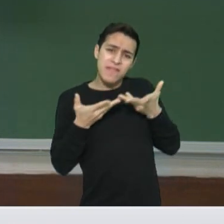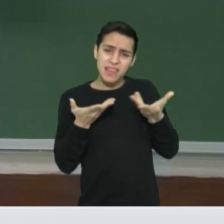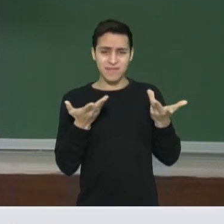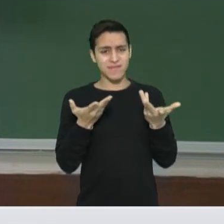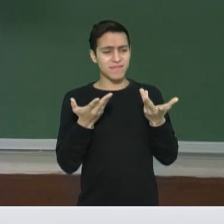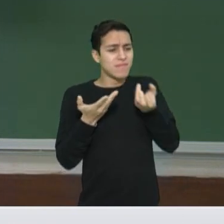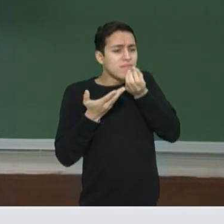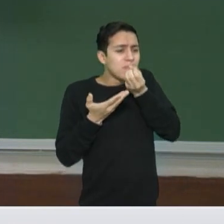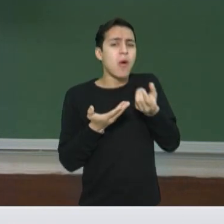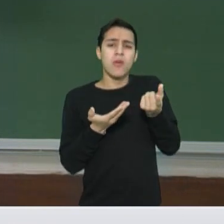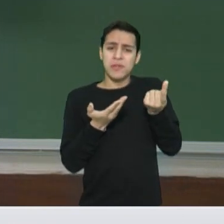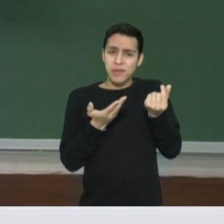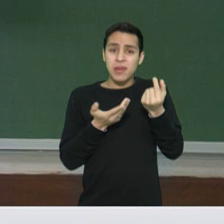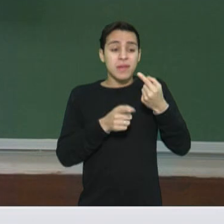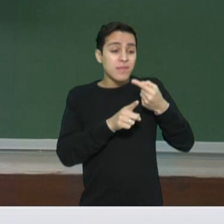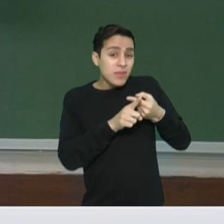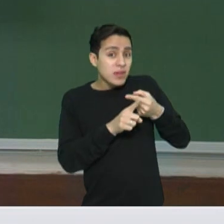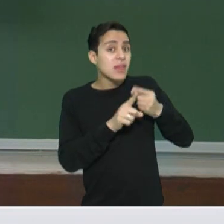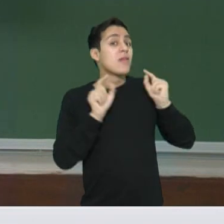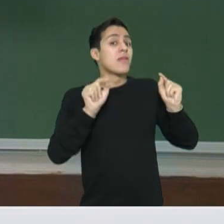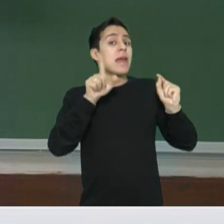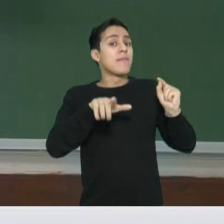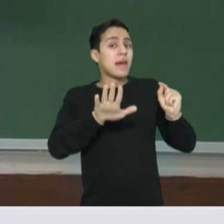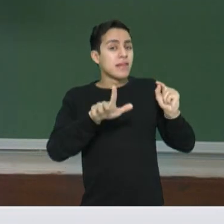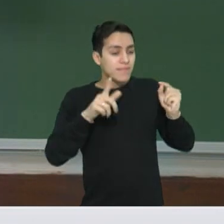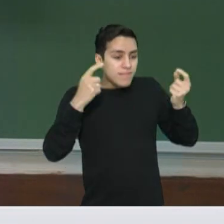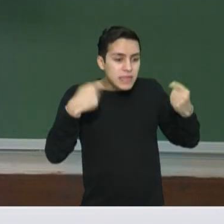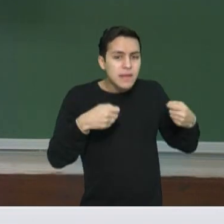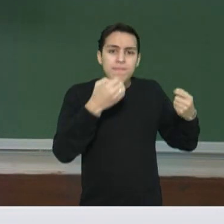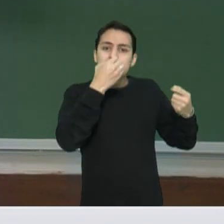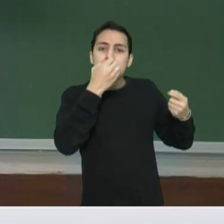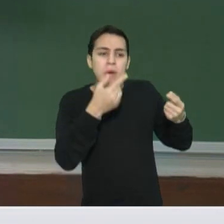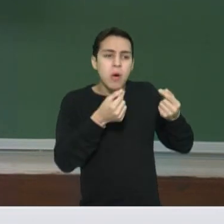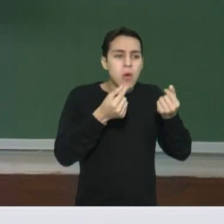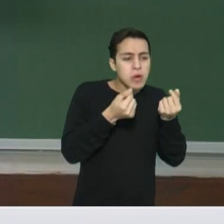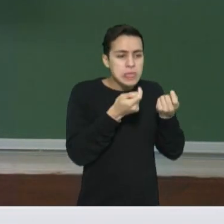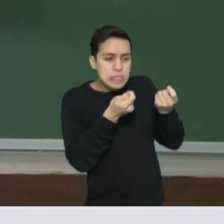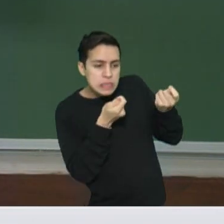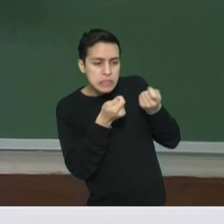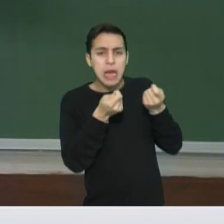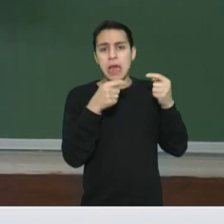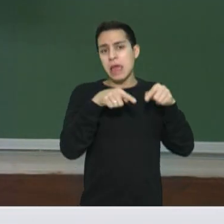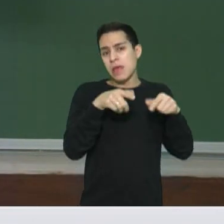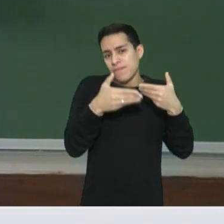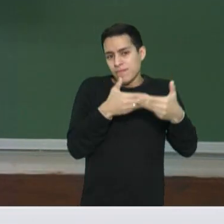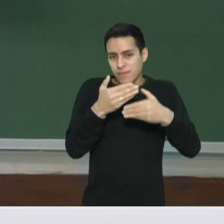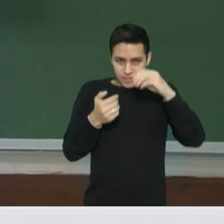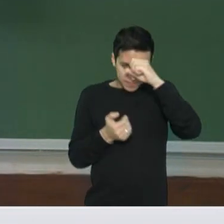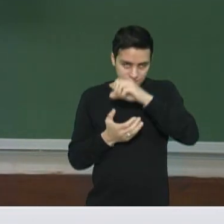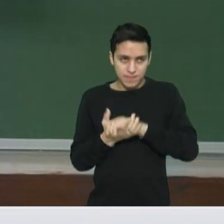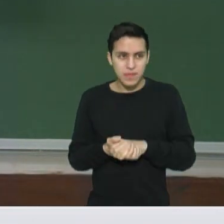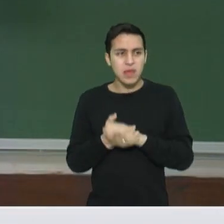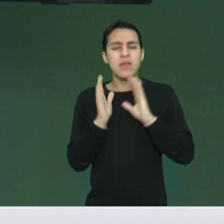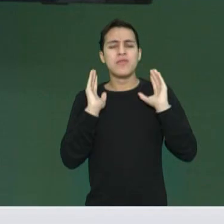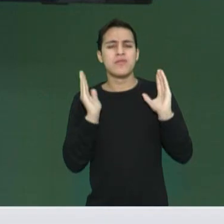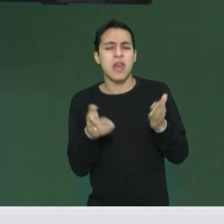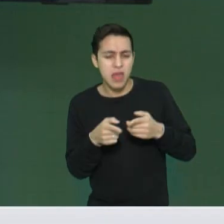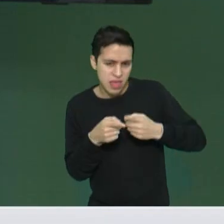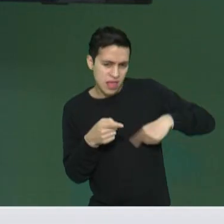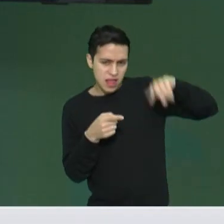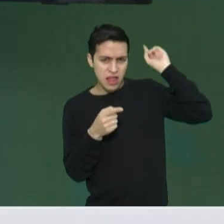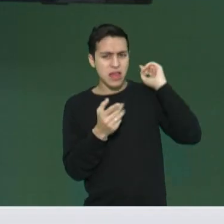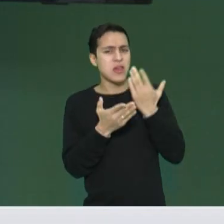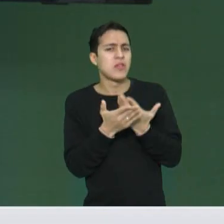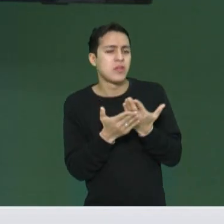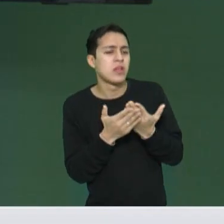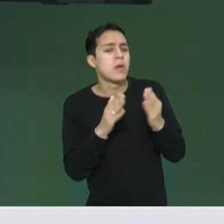é muito bom quando ele é bem utilizado. Então é isso que a gente está aprendendo. Então nós já falamos, fizemos uma aula